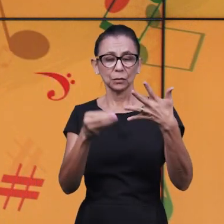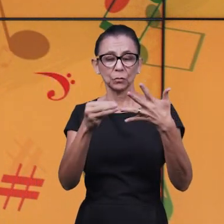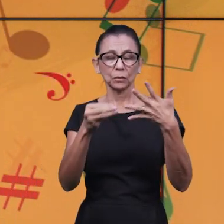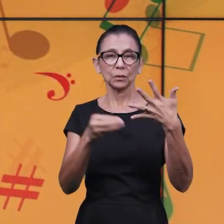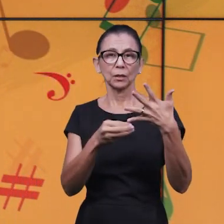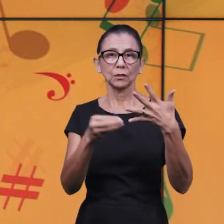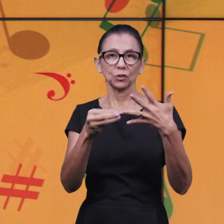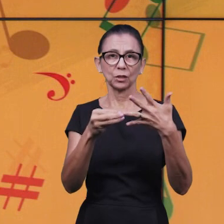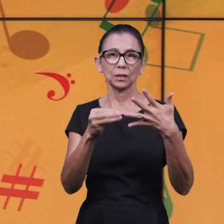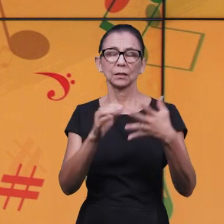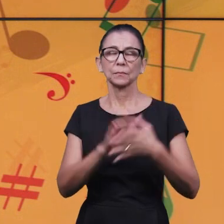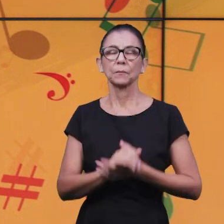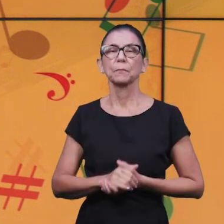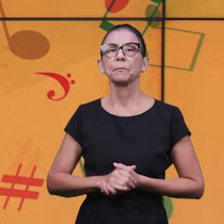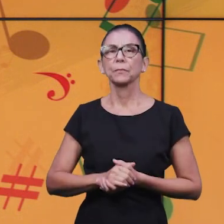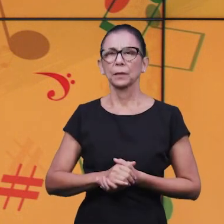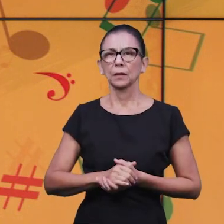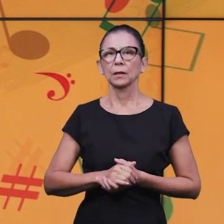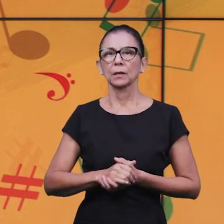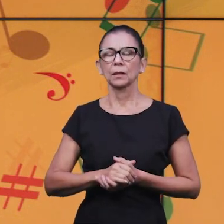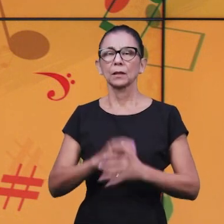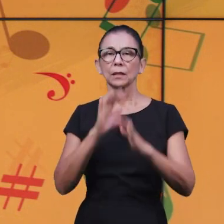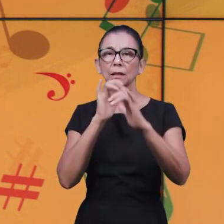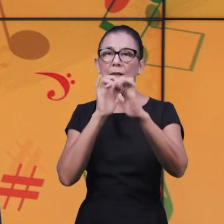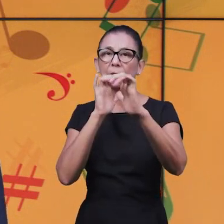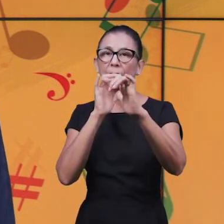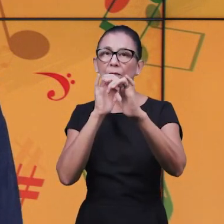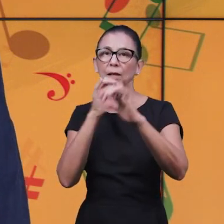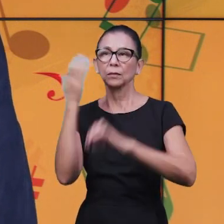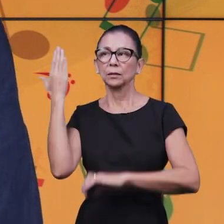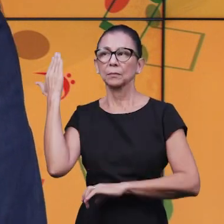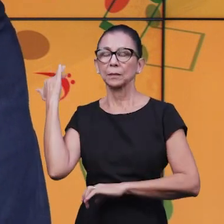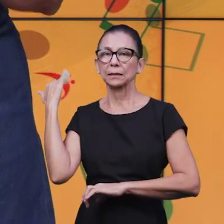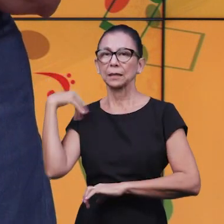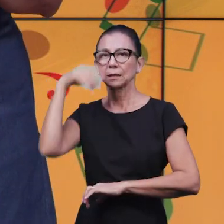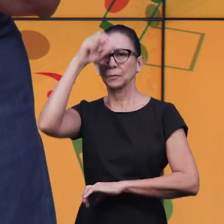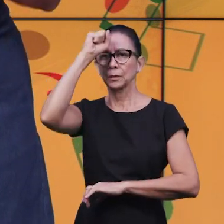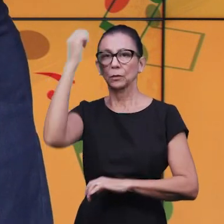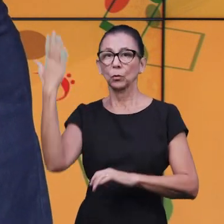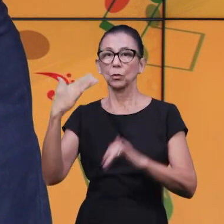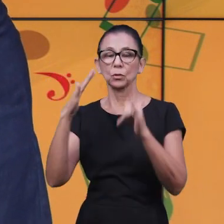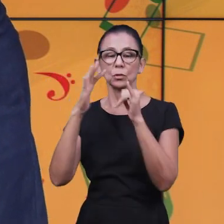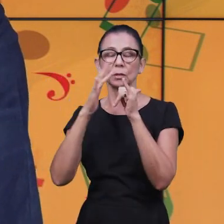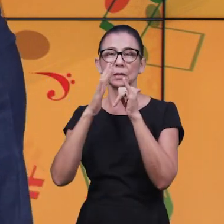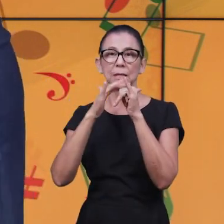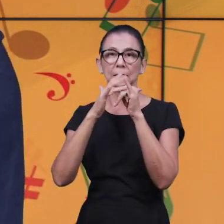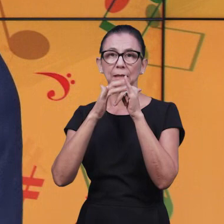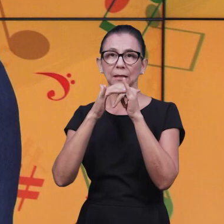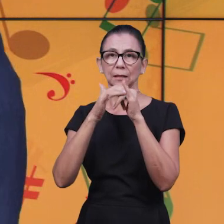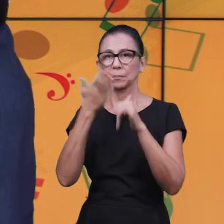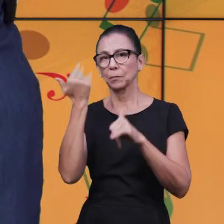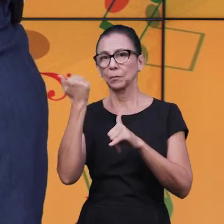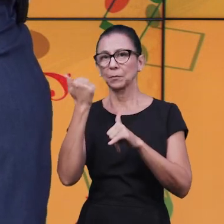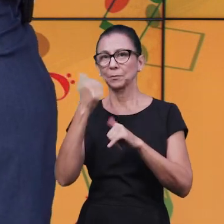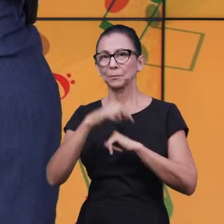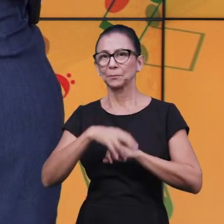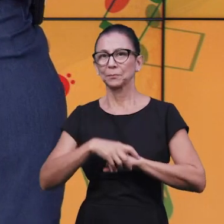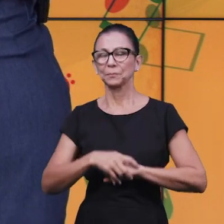Na semana passada aprendemos na flauta doce e hoje será na escaleta. Vamos lá?